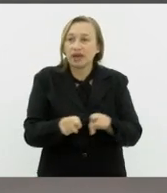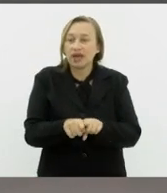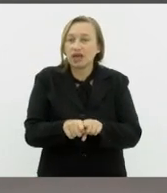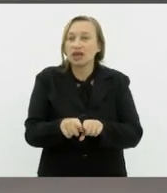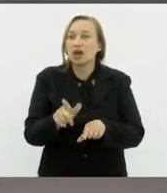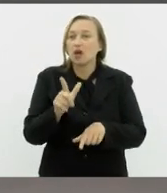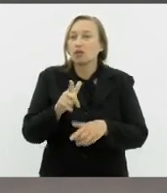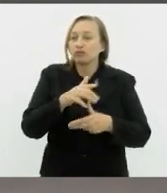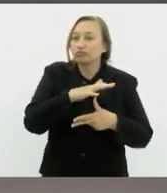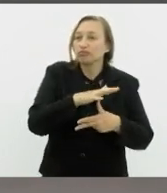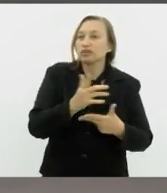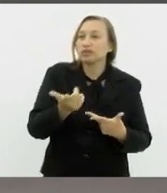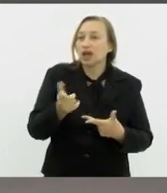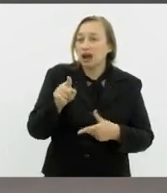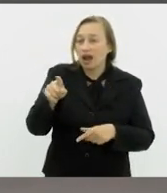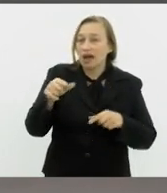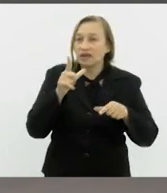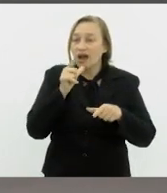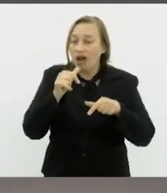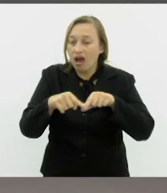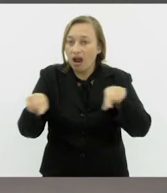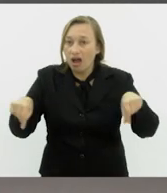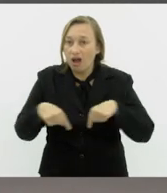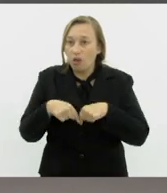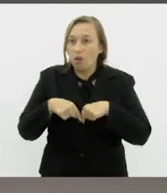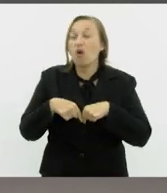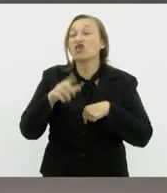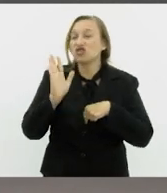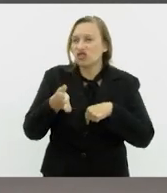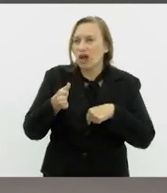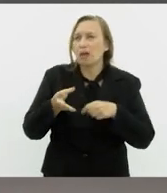greta entre a lagoa e